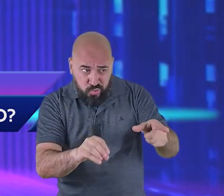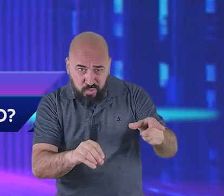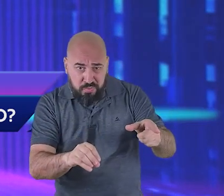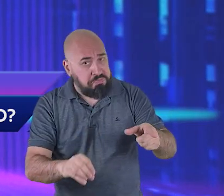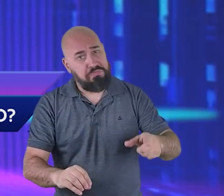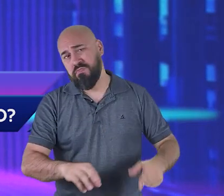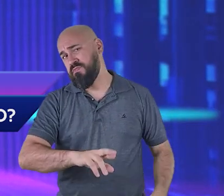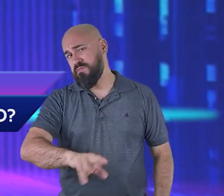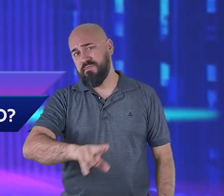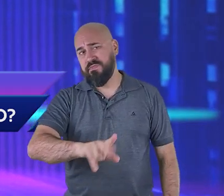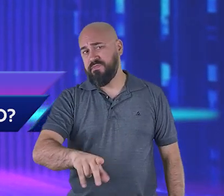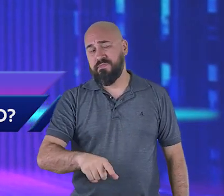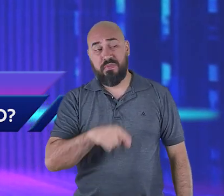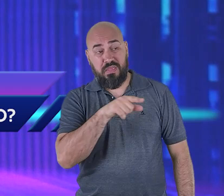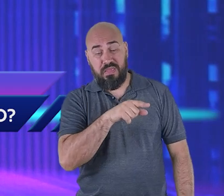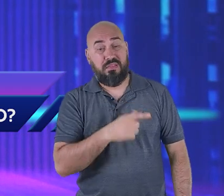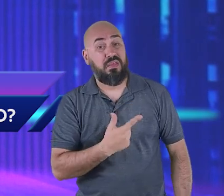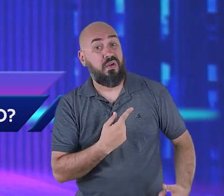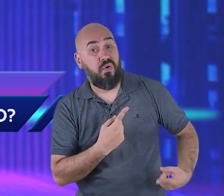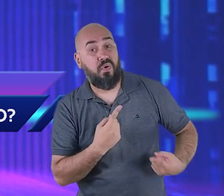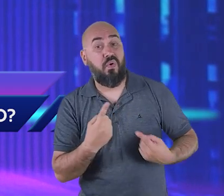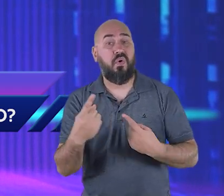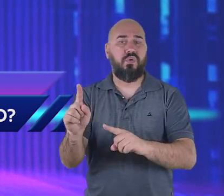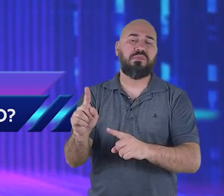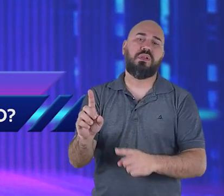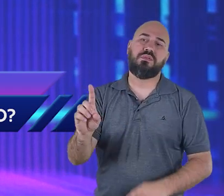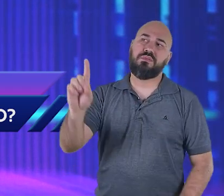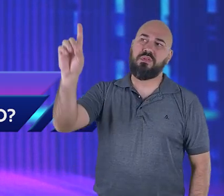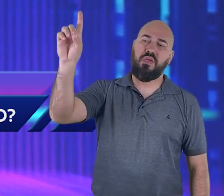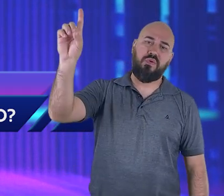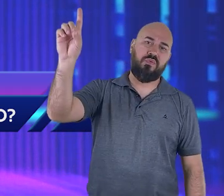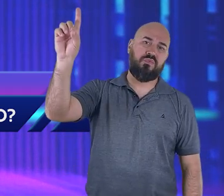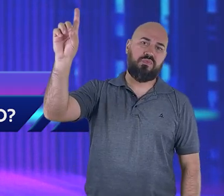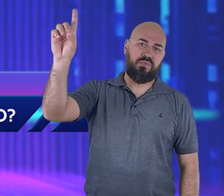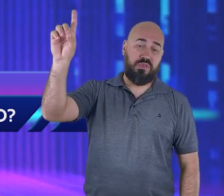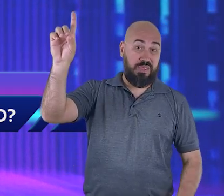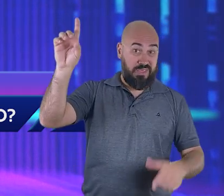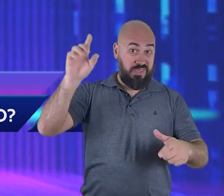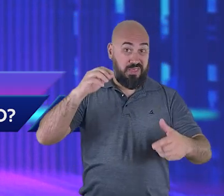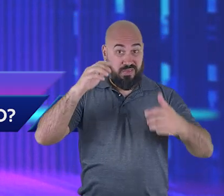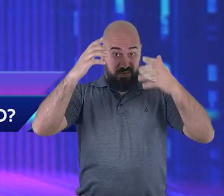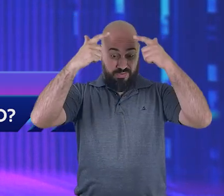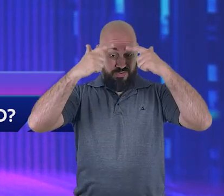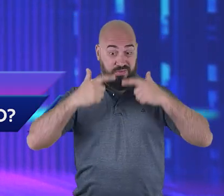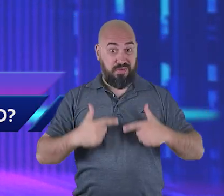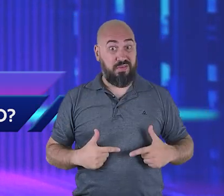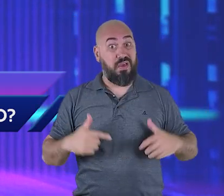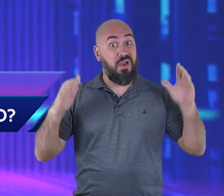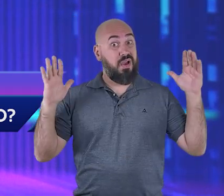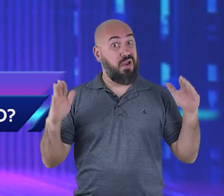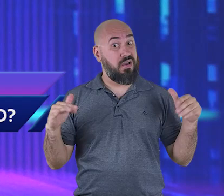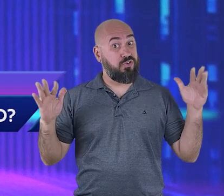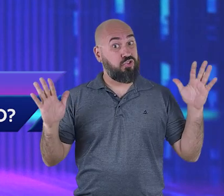Esta guerra era contra Deus. Claramente, isso extrapola